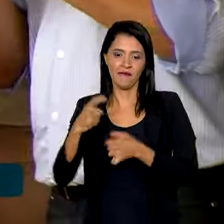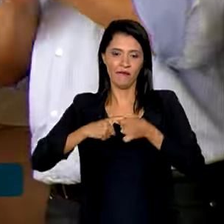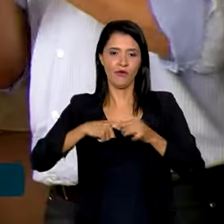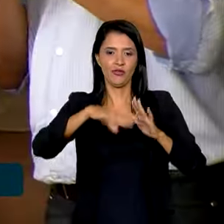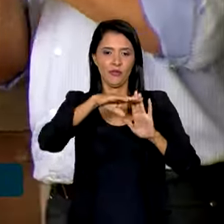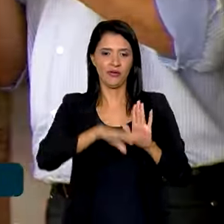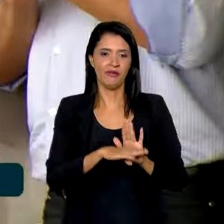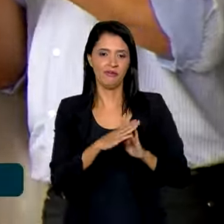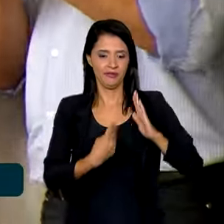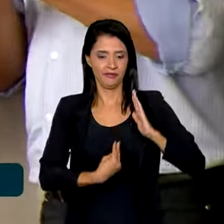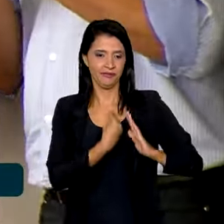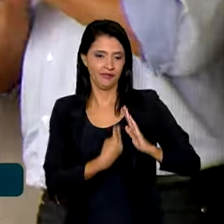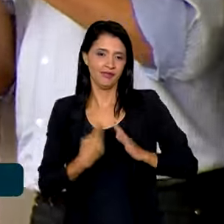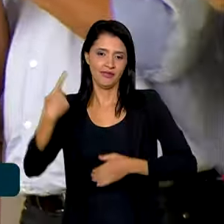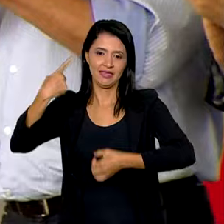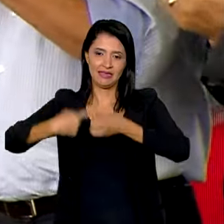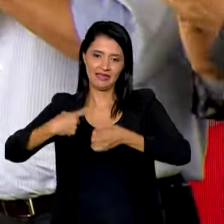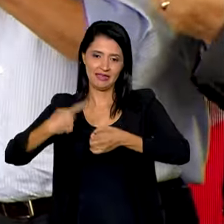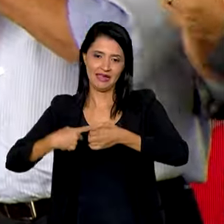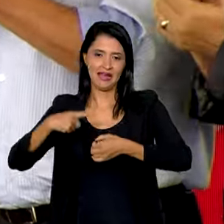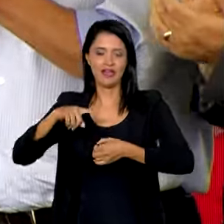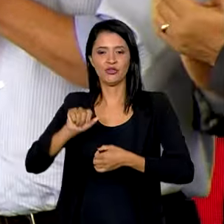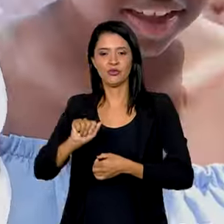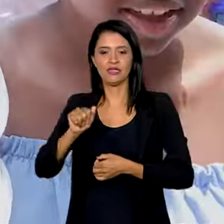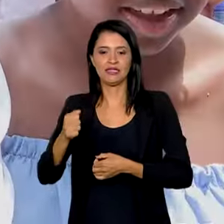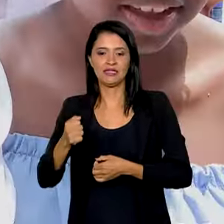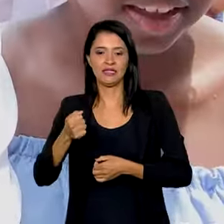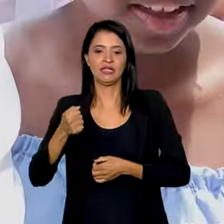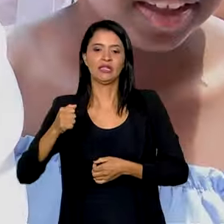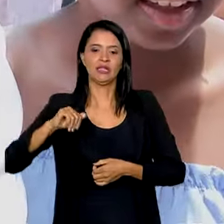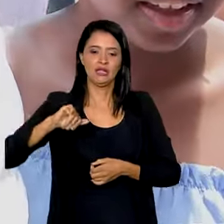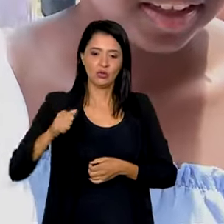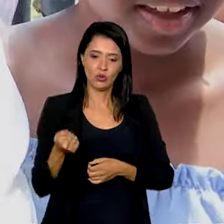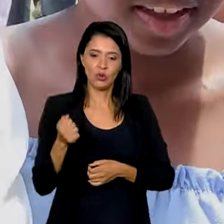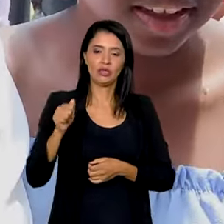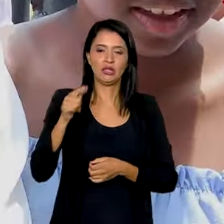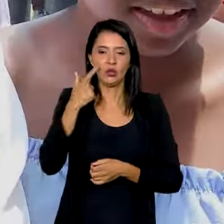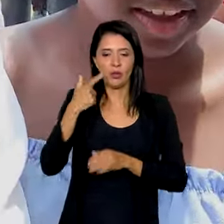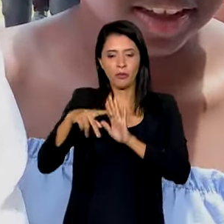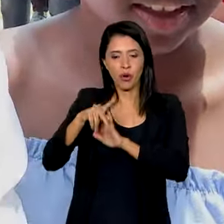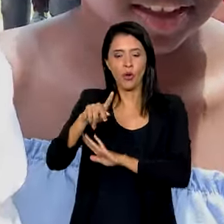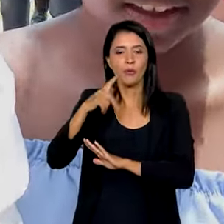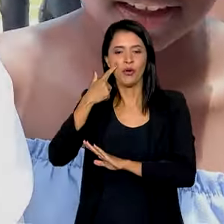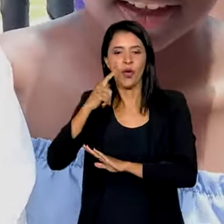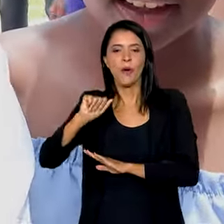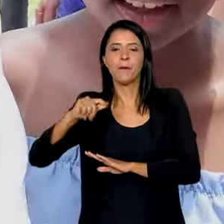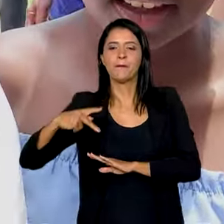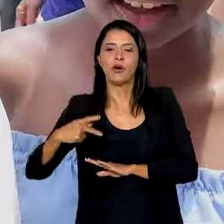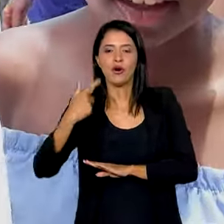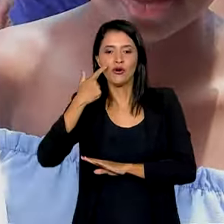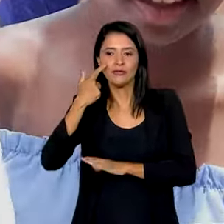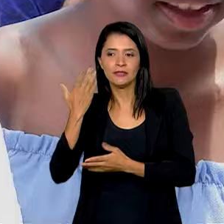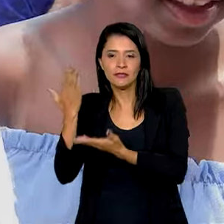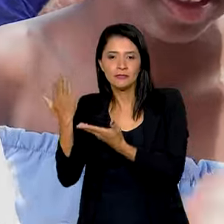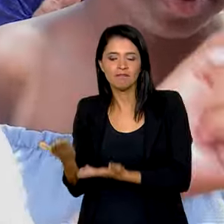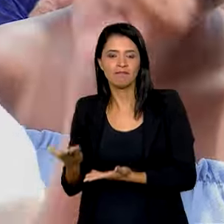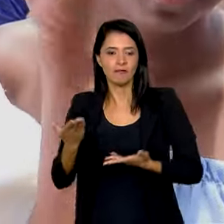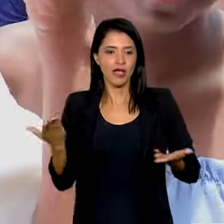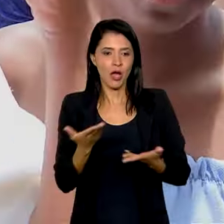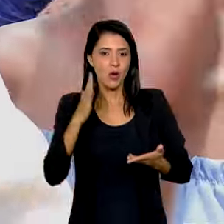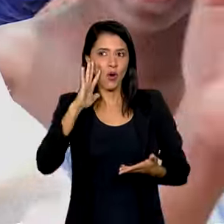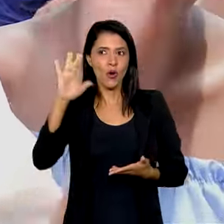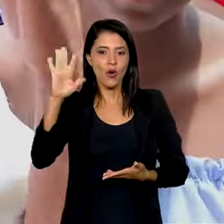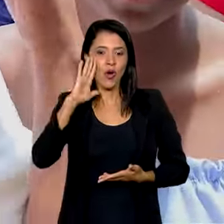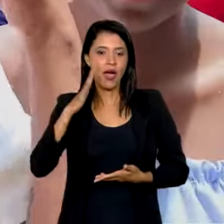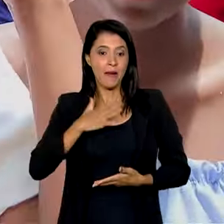Casa Minha Vida na cidade de Santo Antônio de Posse. É um sonho que agora meus filhos não conheceu